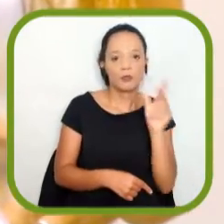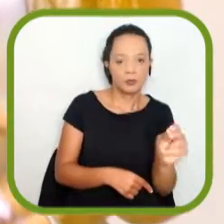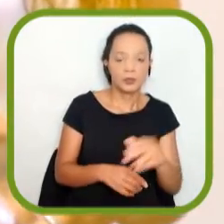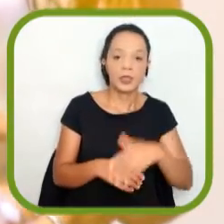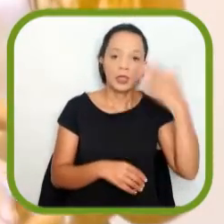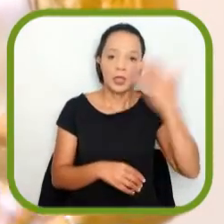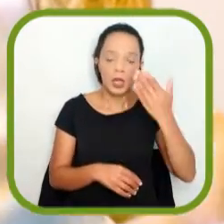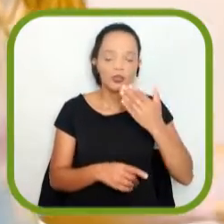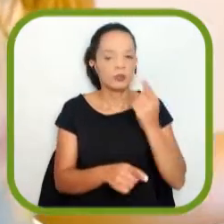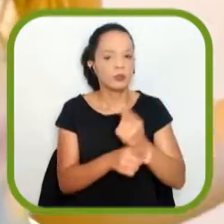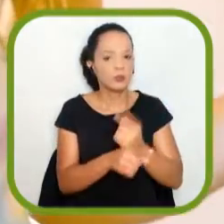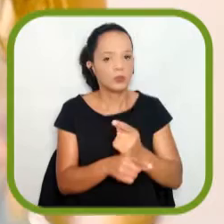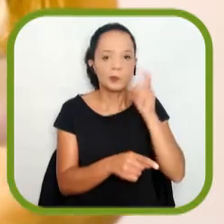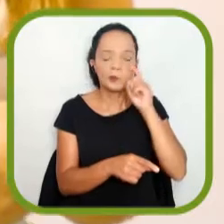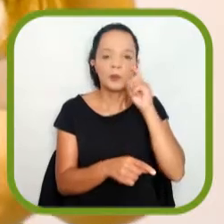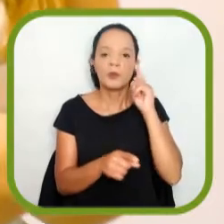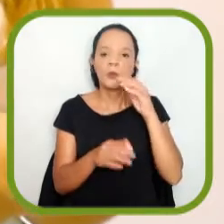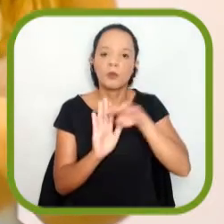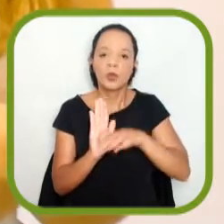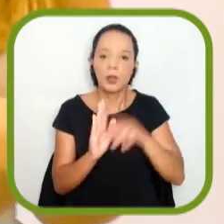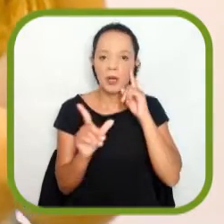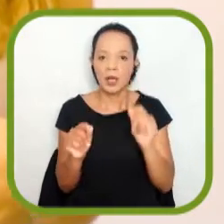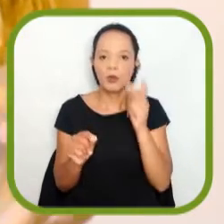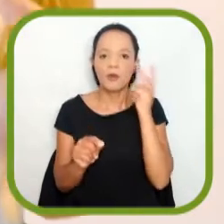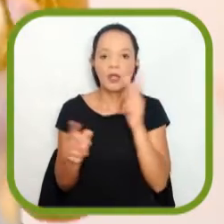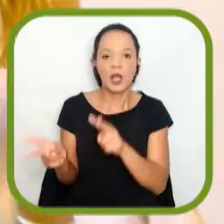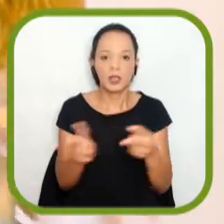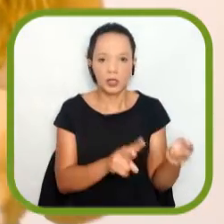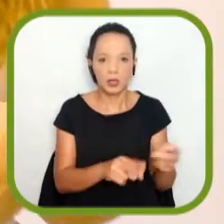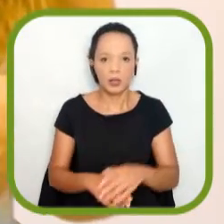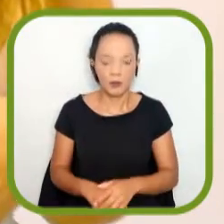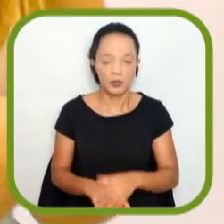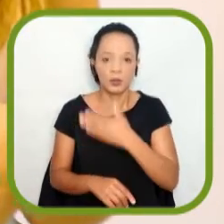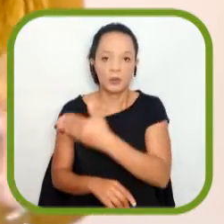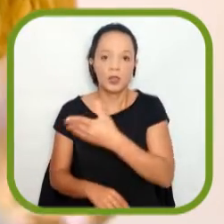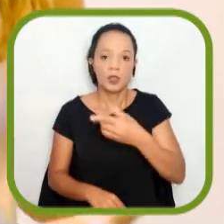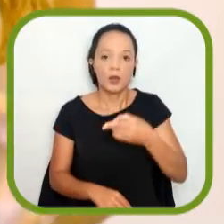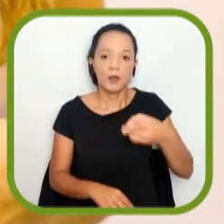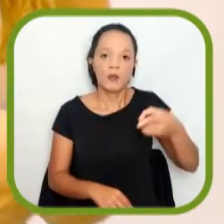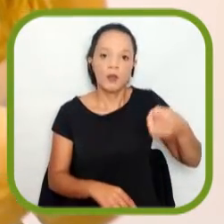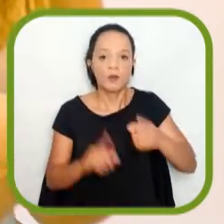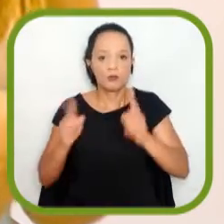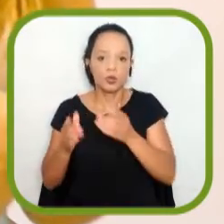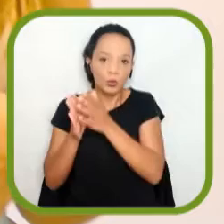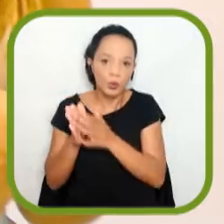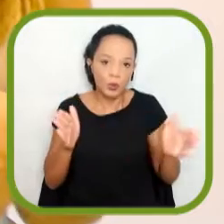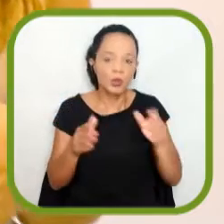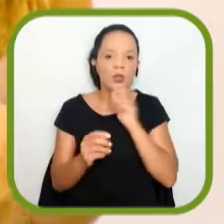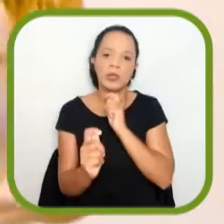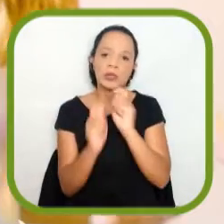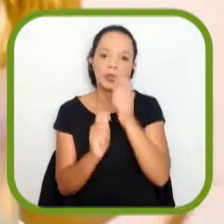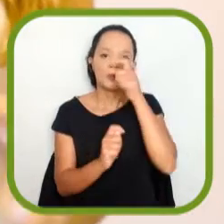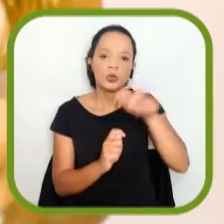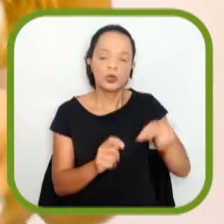que continua a defender aos 76 anos no programa de rádio Vidas Alternativas. Começou em